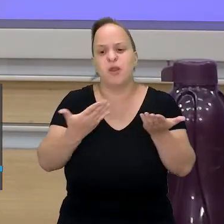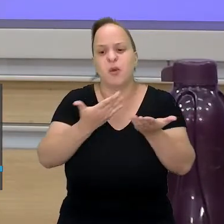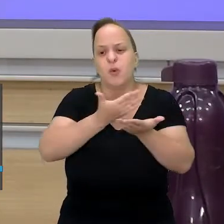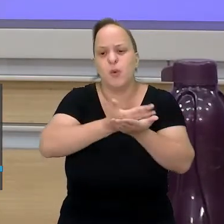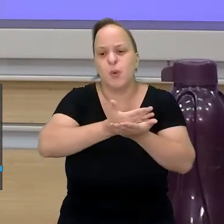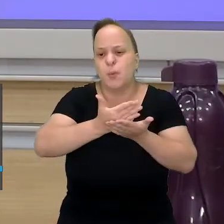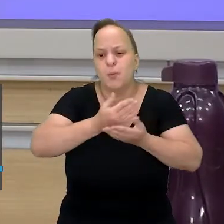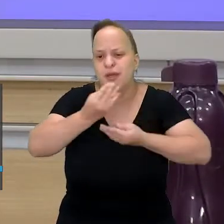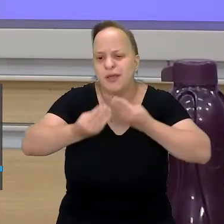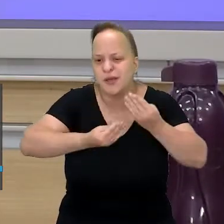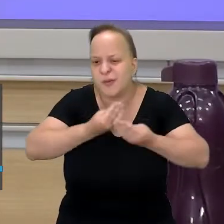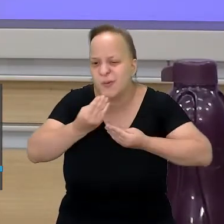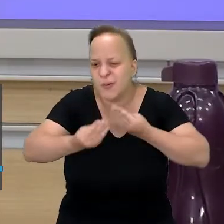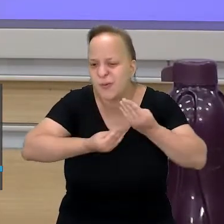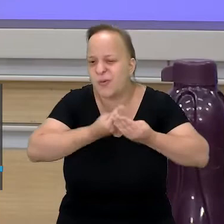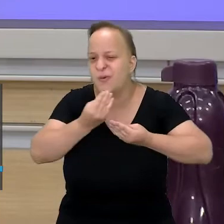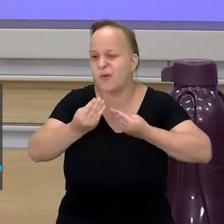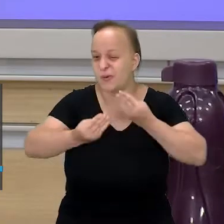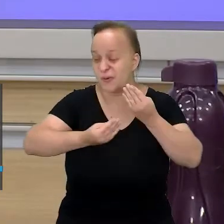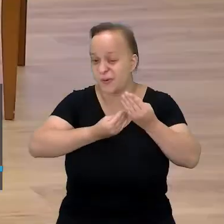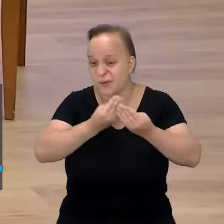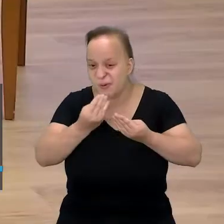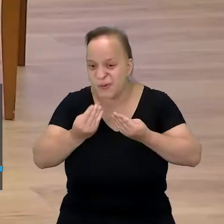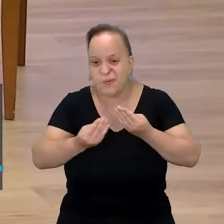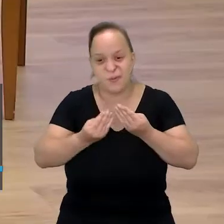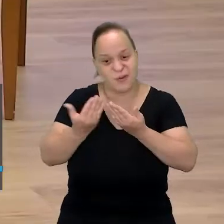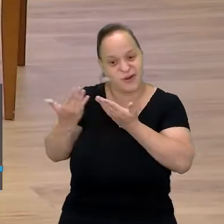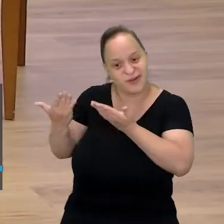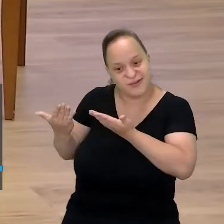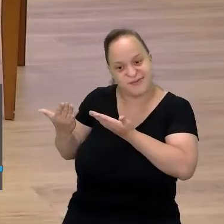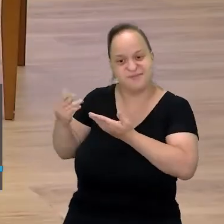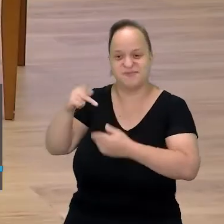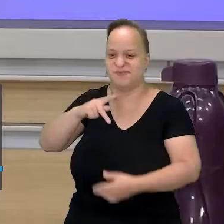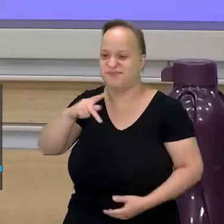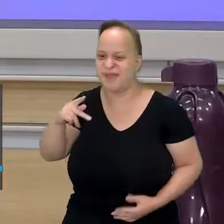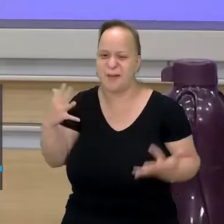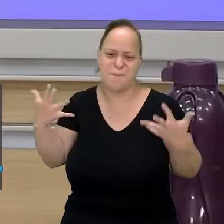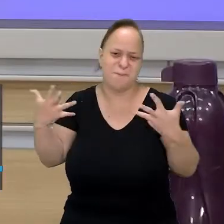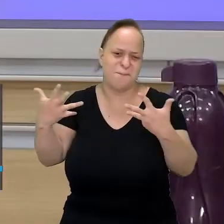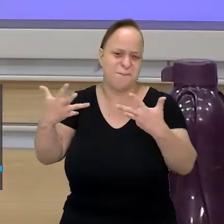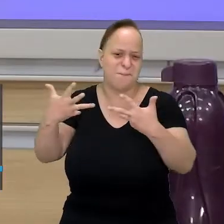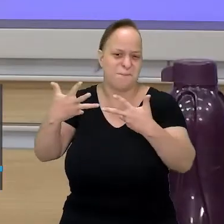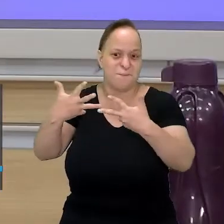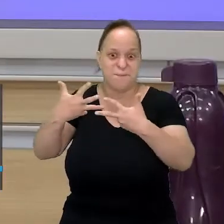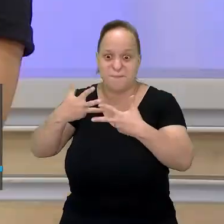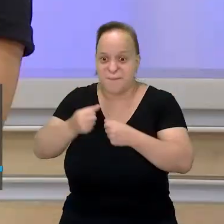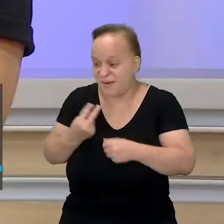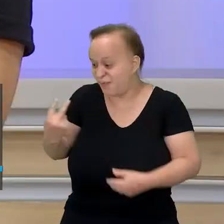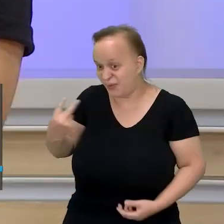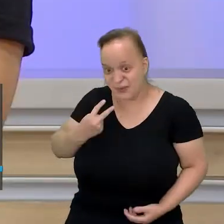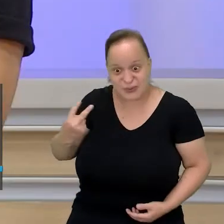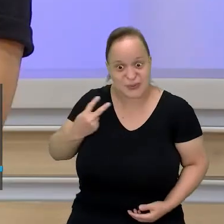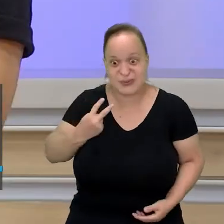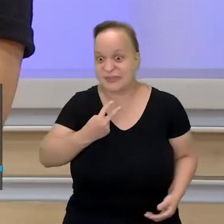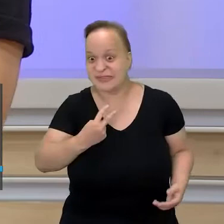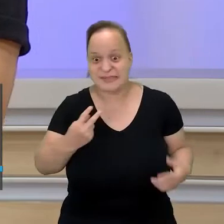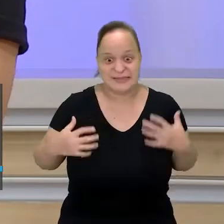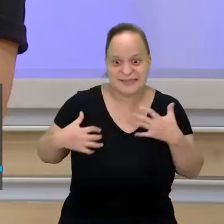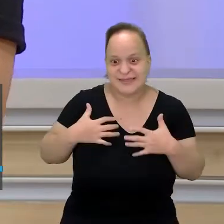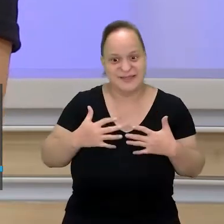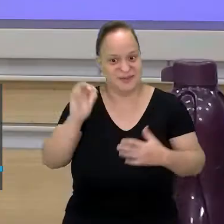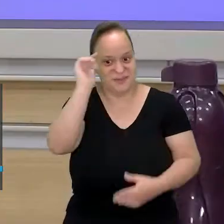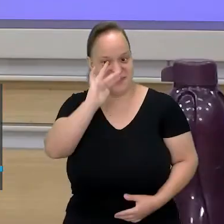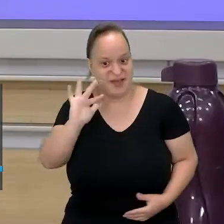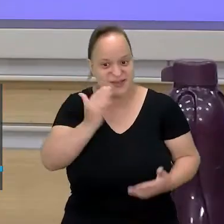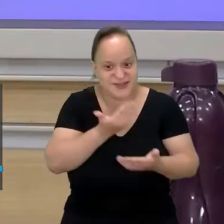começar esquentando a nossa aulinha, né, com essa professora maravilhosa que é tão agitada quanto eu aqui, imagina como vai ser a nossa